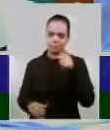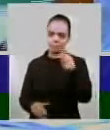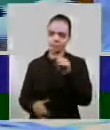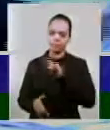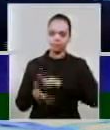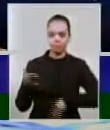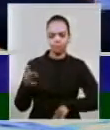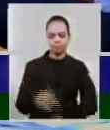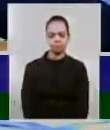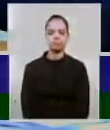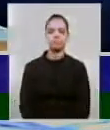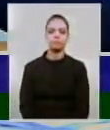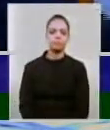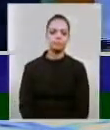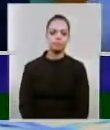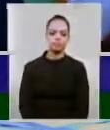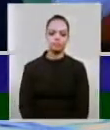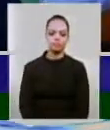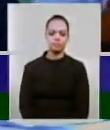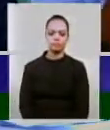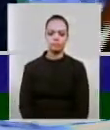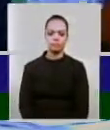Providências.